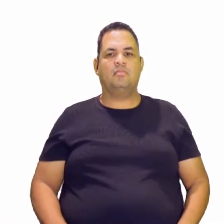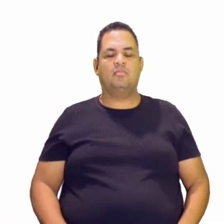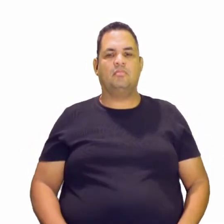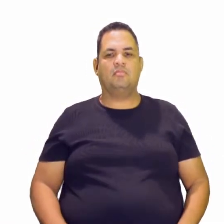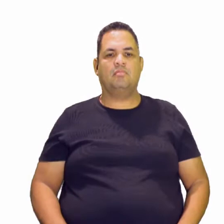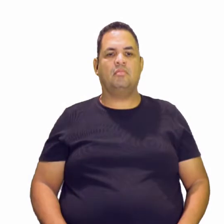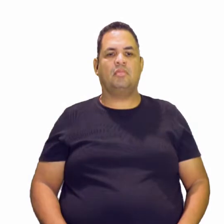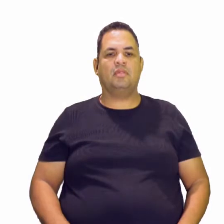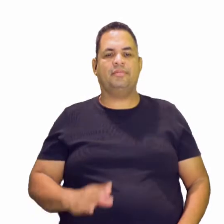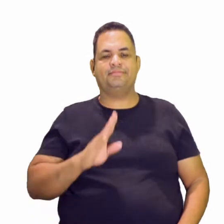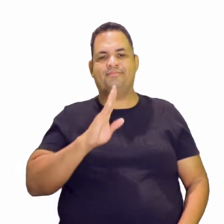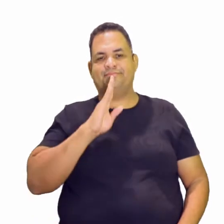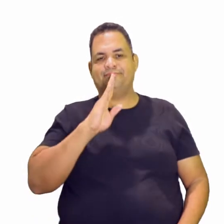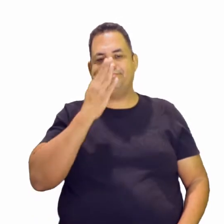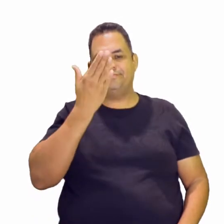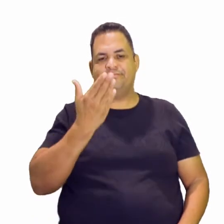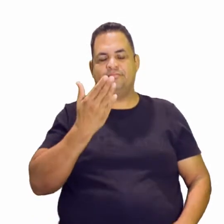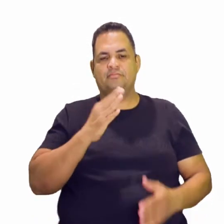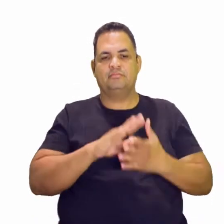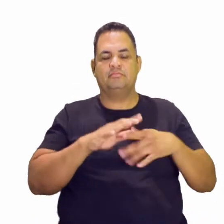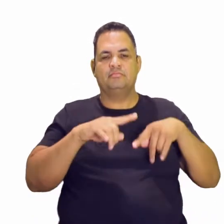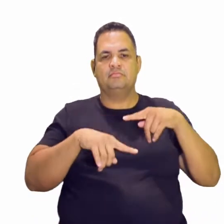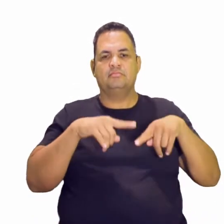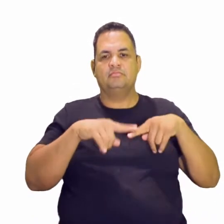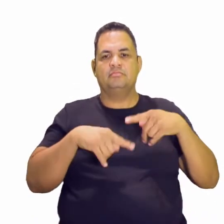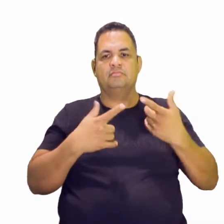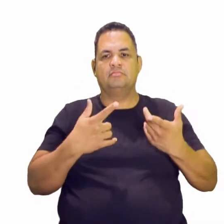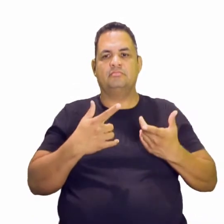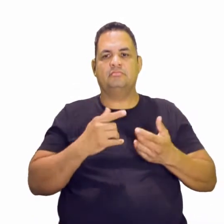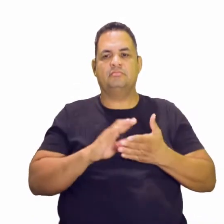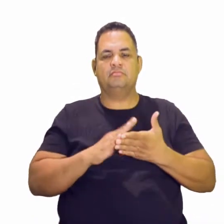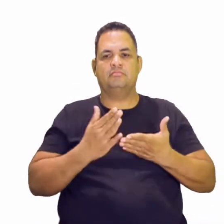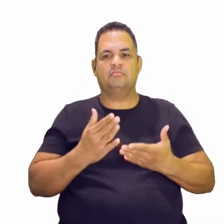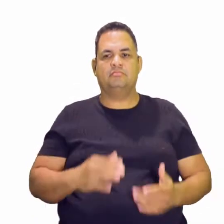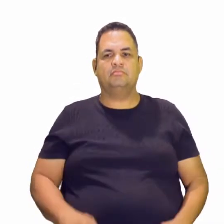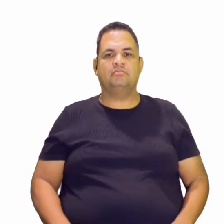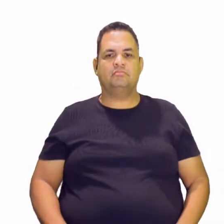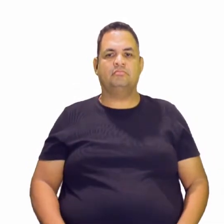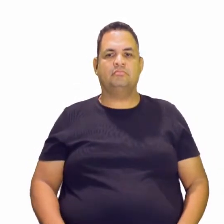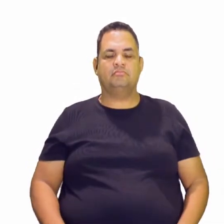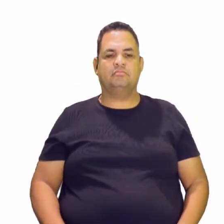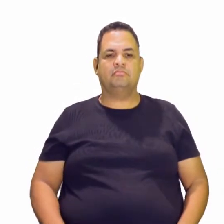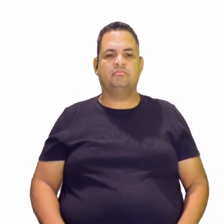é reconhecido como os materiais, né, de alta